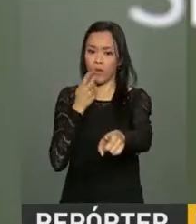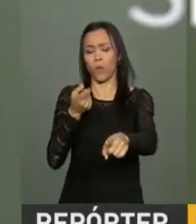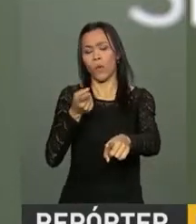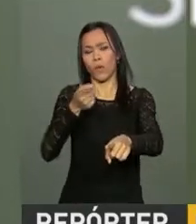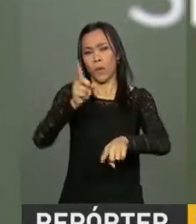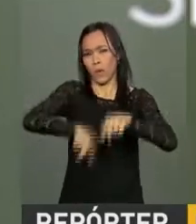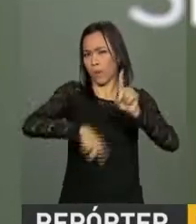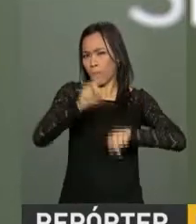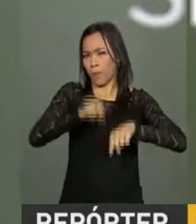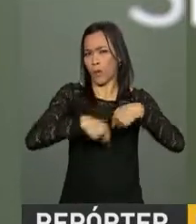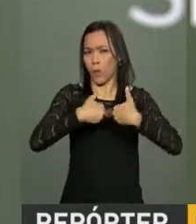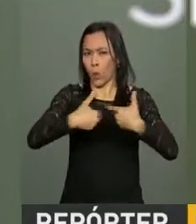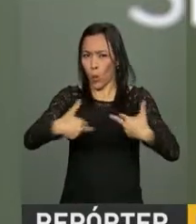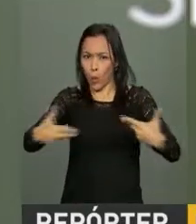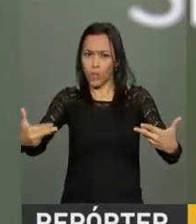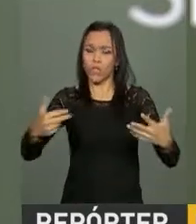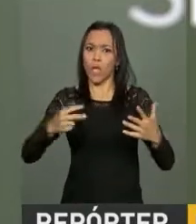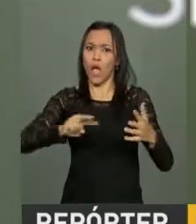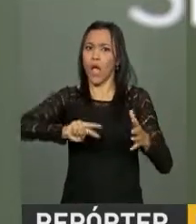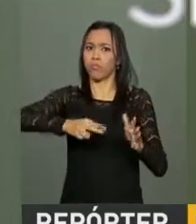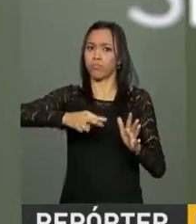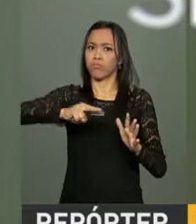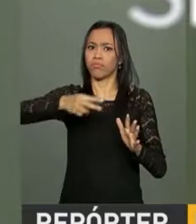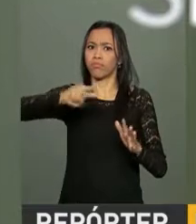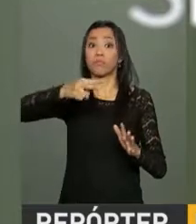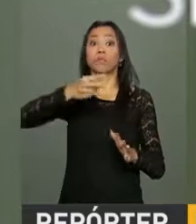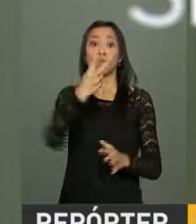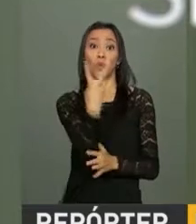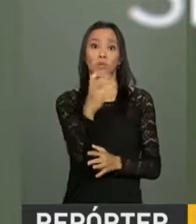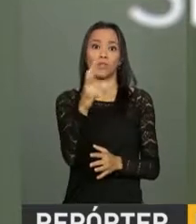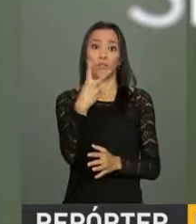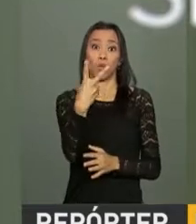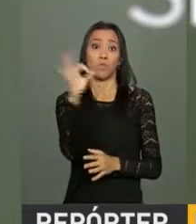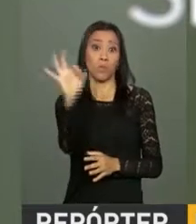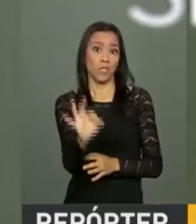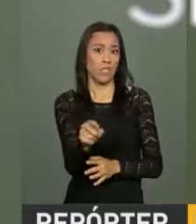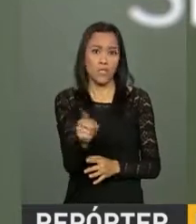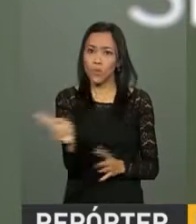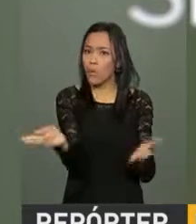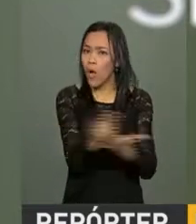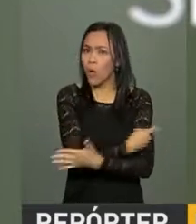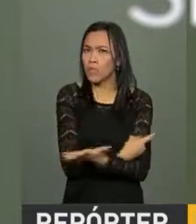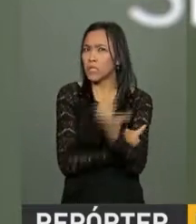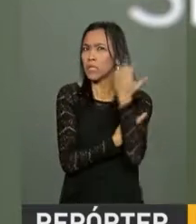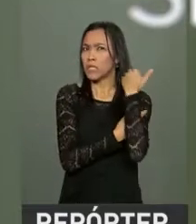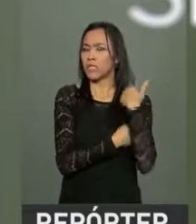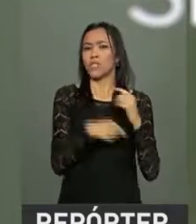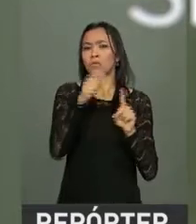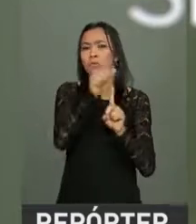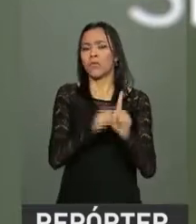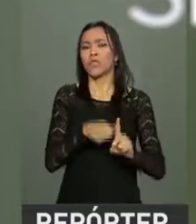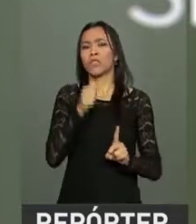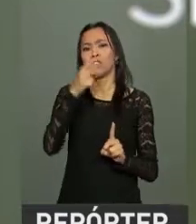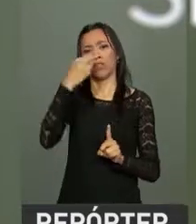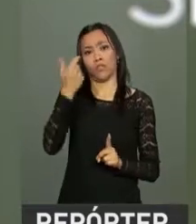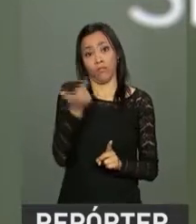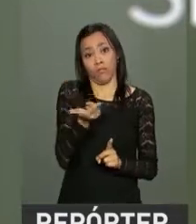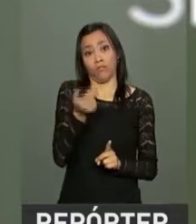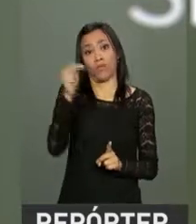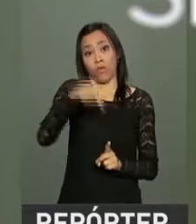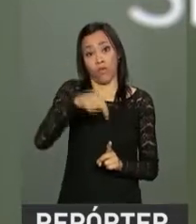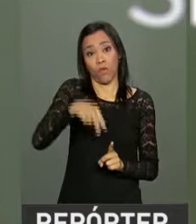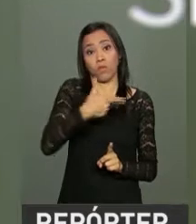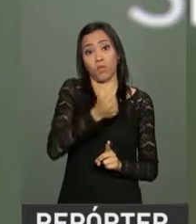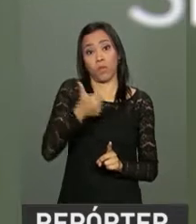e exportados perdão aumentou mais de 2% isso não ocorria desde novembro de 2014 então tivemos um aumento